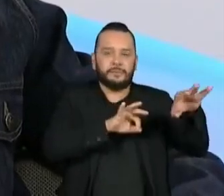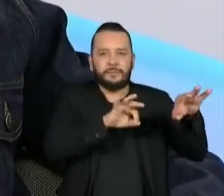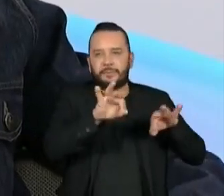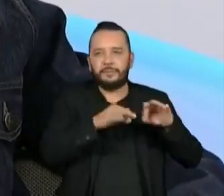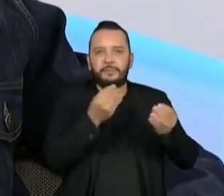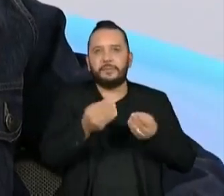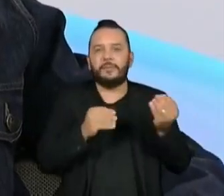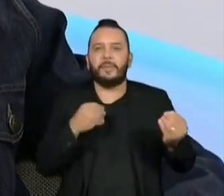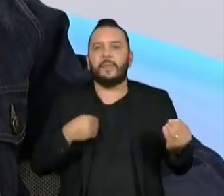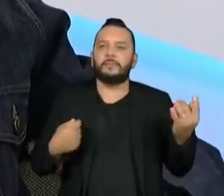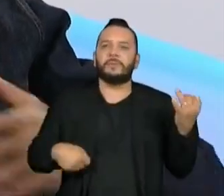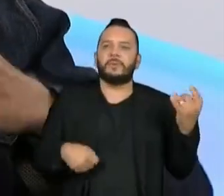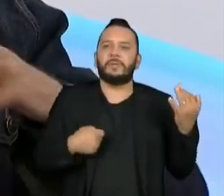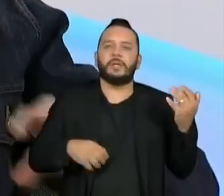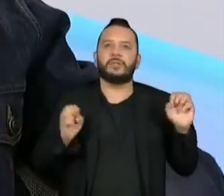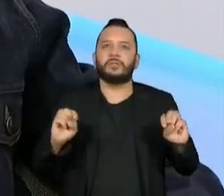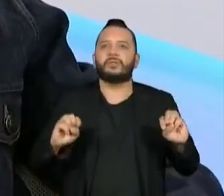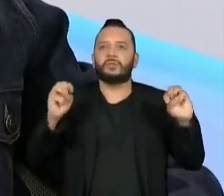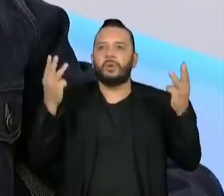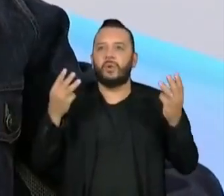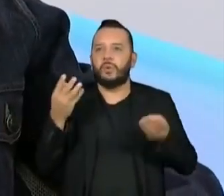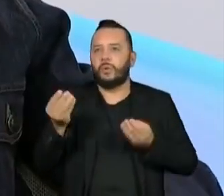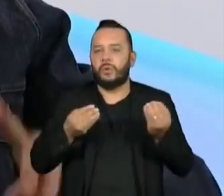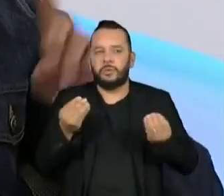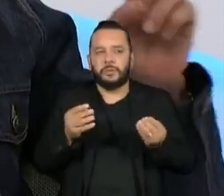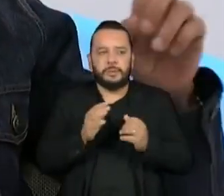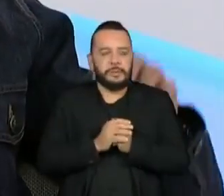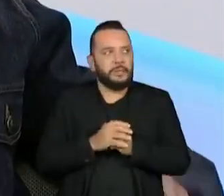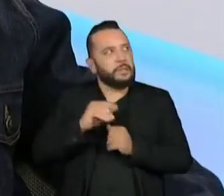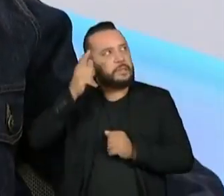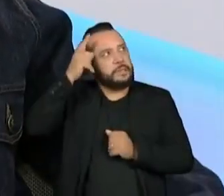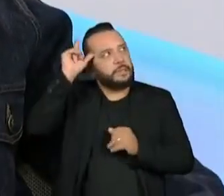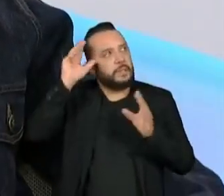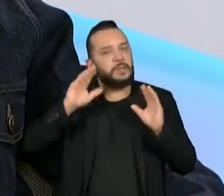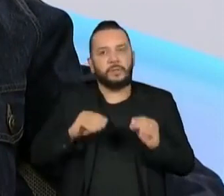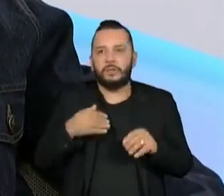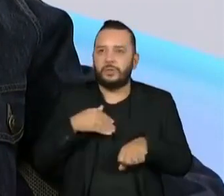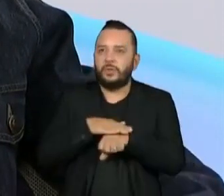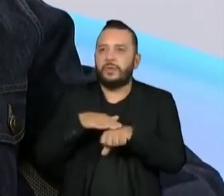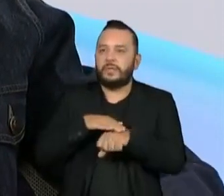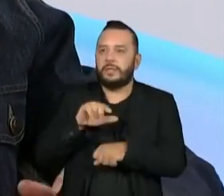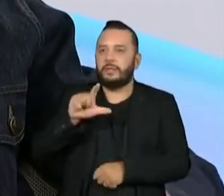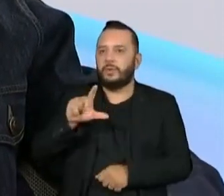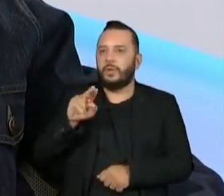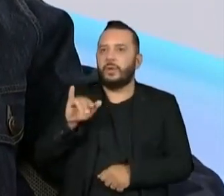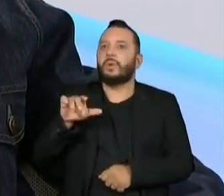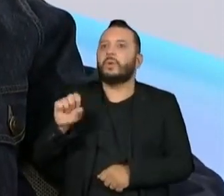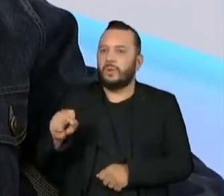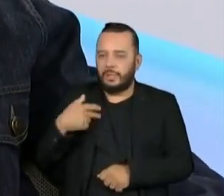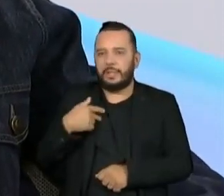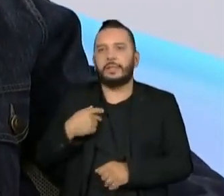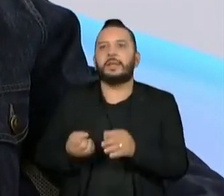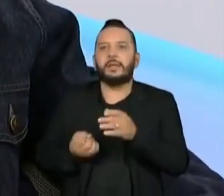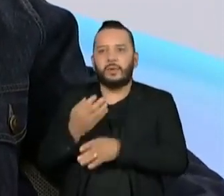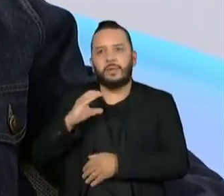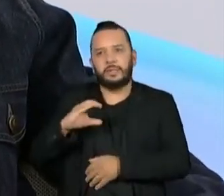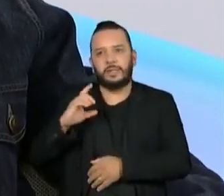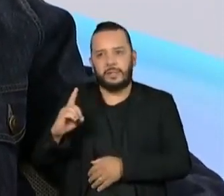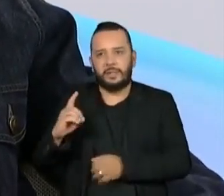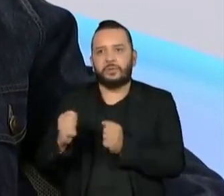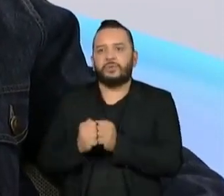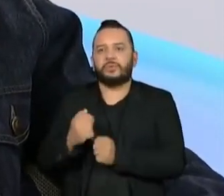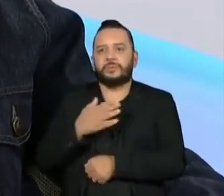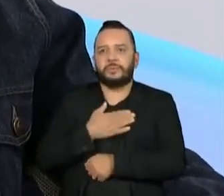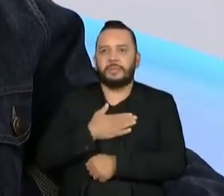o repertório do show e sentindo como é que eu vou fazer. Ontem à noite eu estava conversando com o Lucas Nunes, que produziu o disco comigo, e a gente